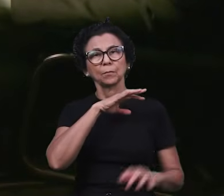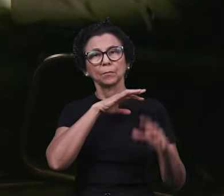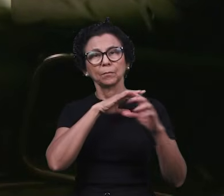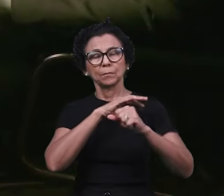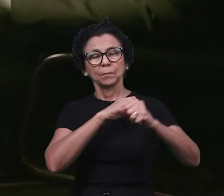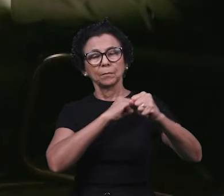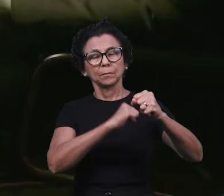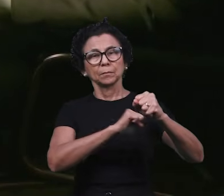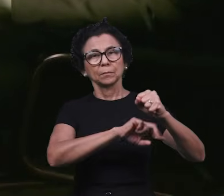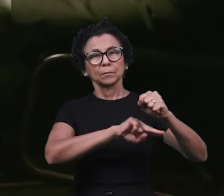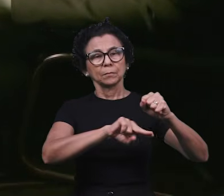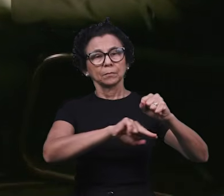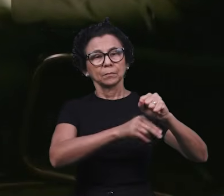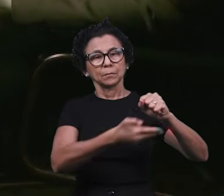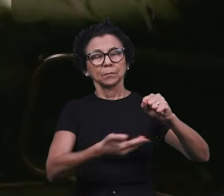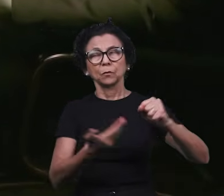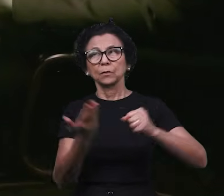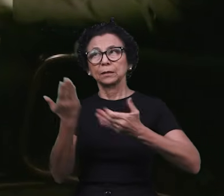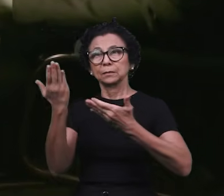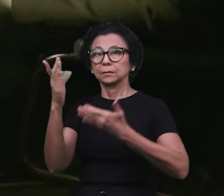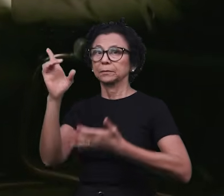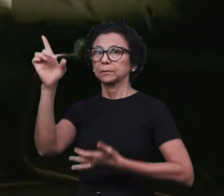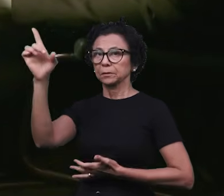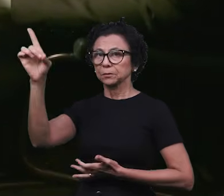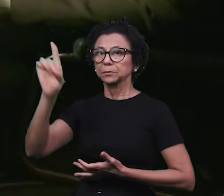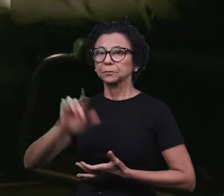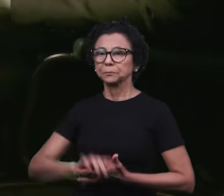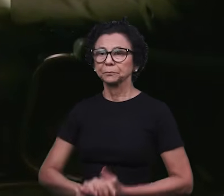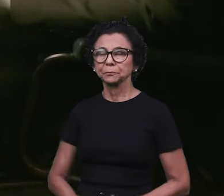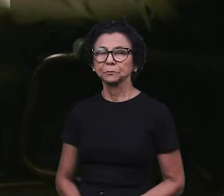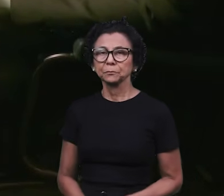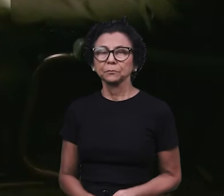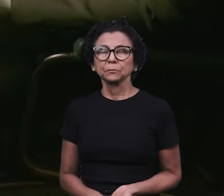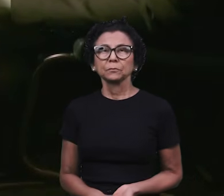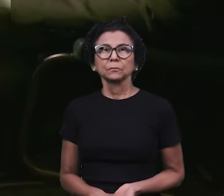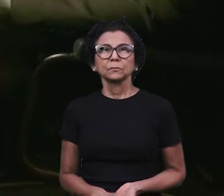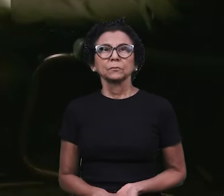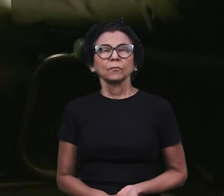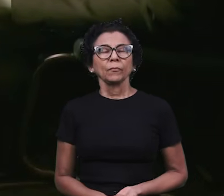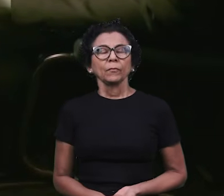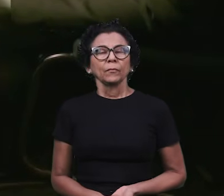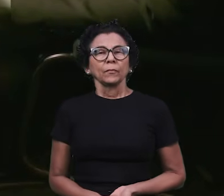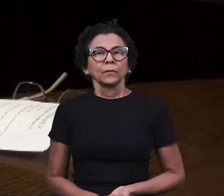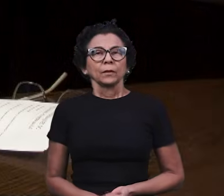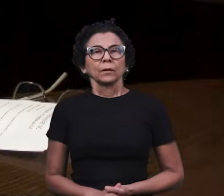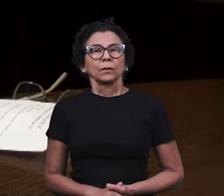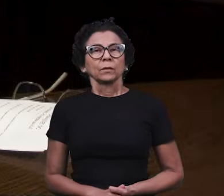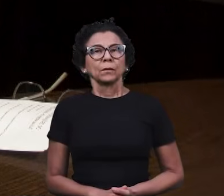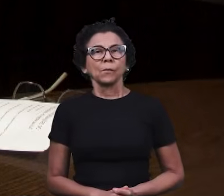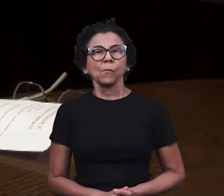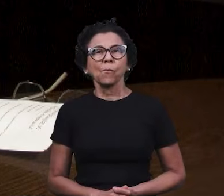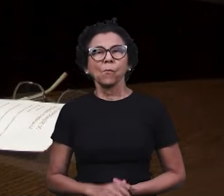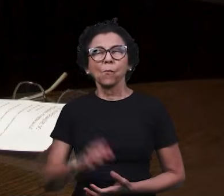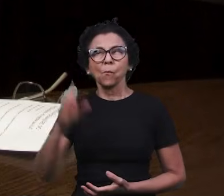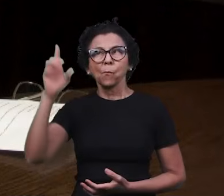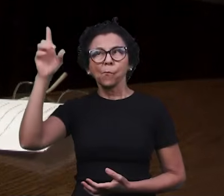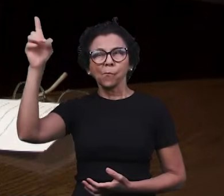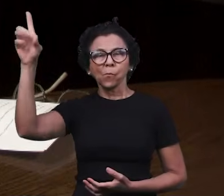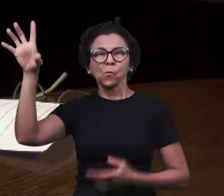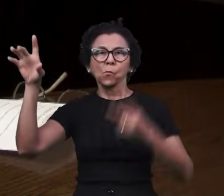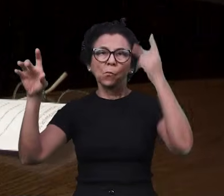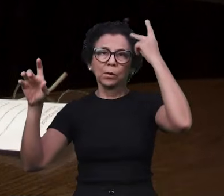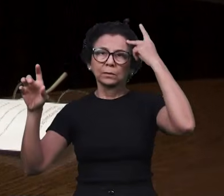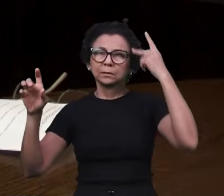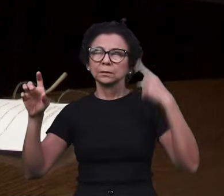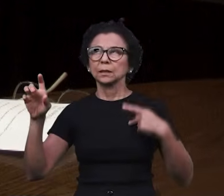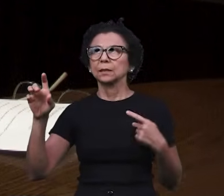O que eu vejo que é muito maravilhoso, nós até comentamos sobre esse ponto, é o interesse de Deus em ter comunhão com o homem,